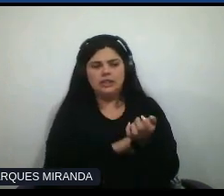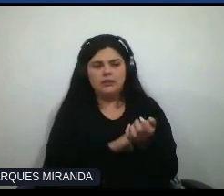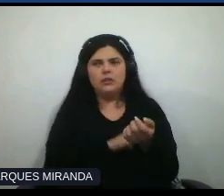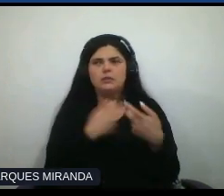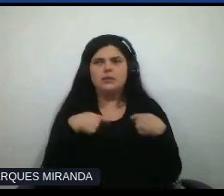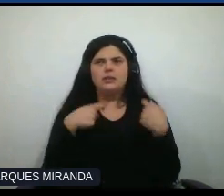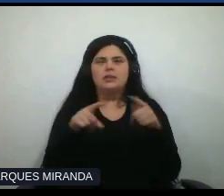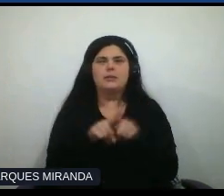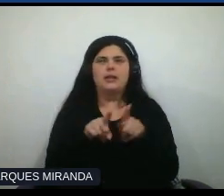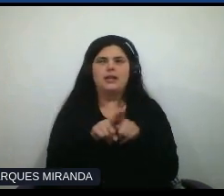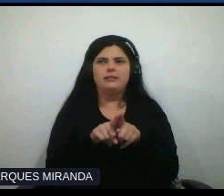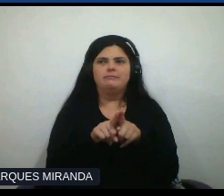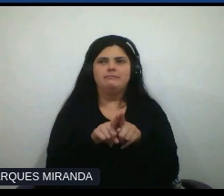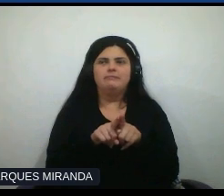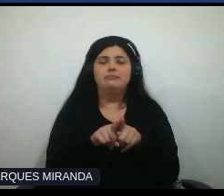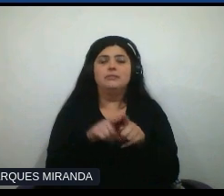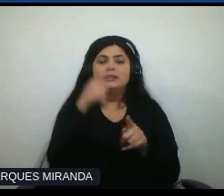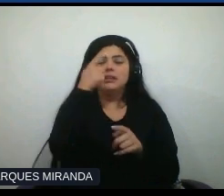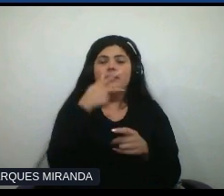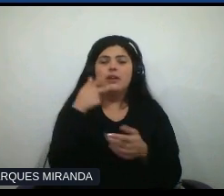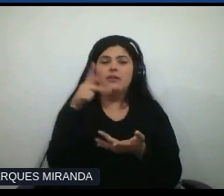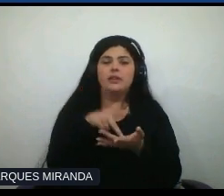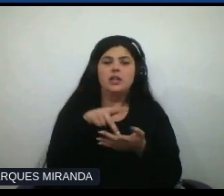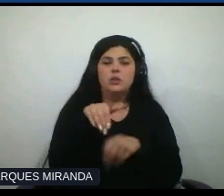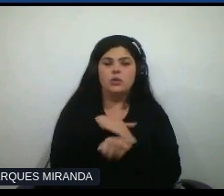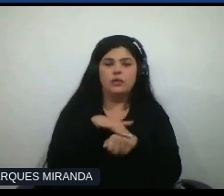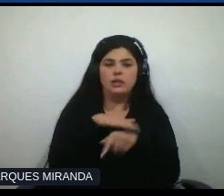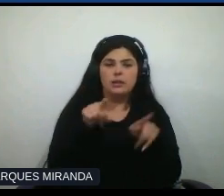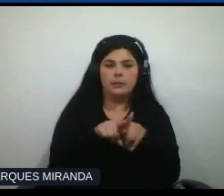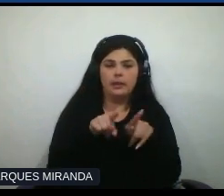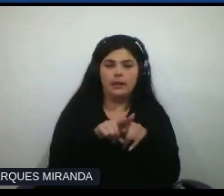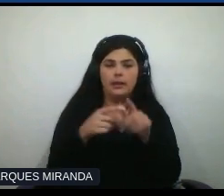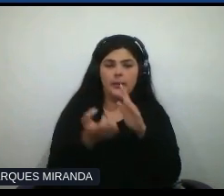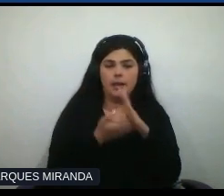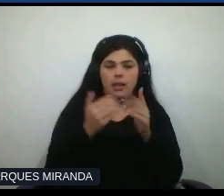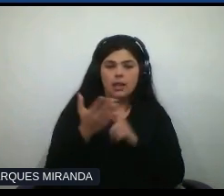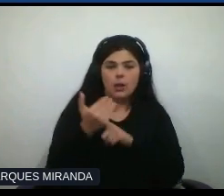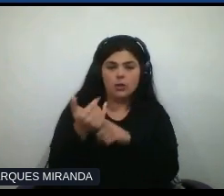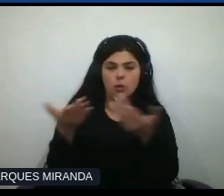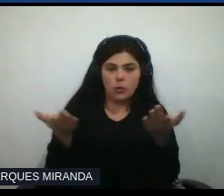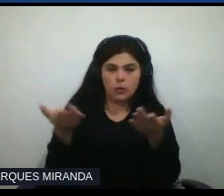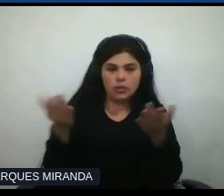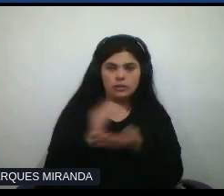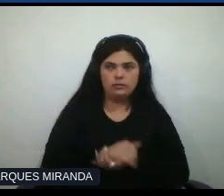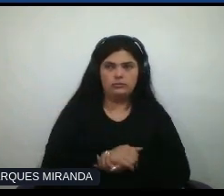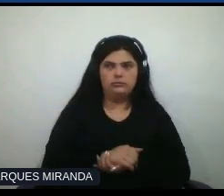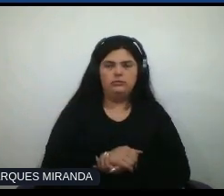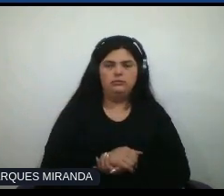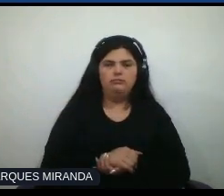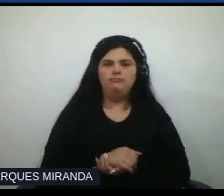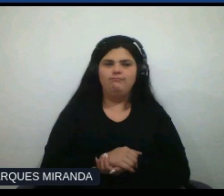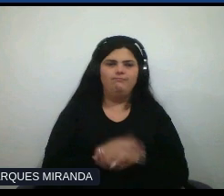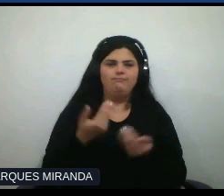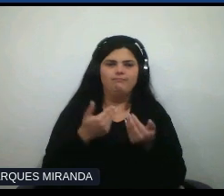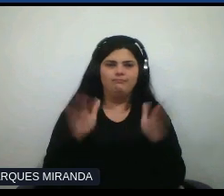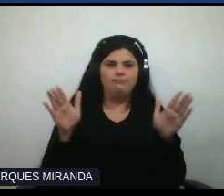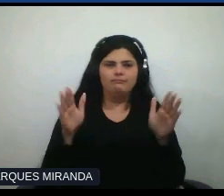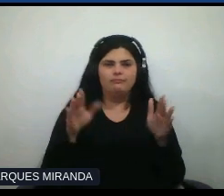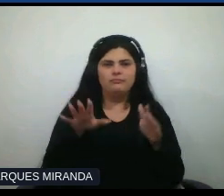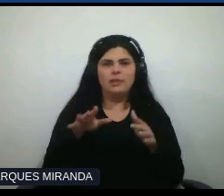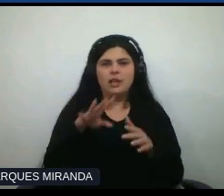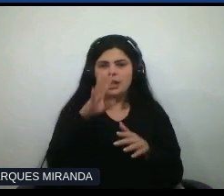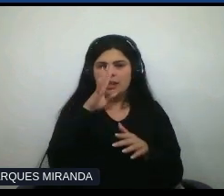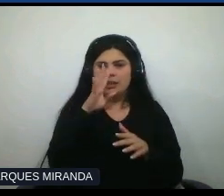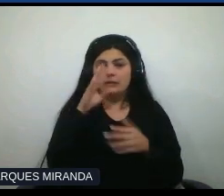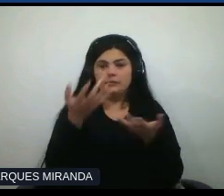ansiedade, mas seja sincero e converse, porque as empresas de tecnologia hoje estão muito mais abertas a escutar o que vocês